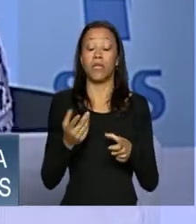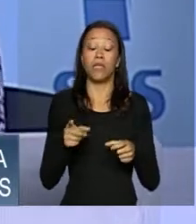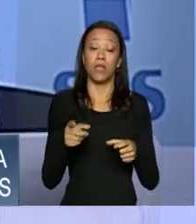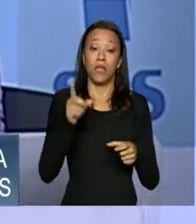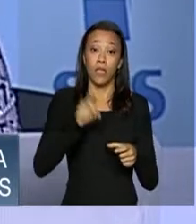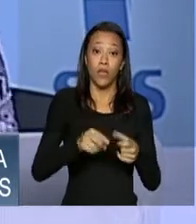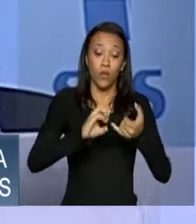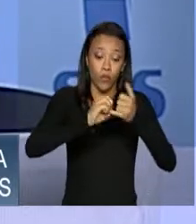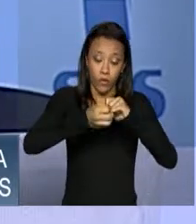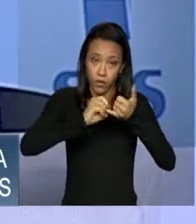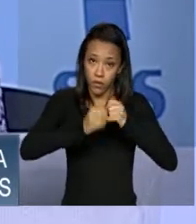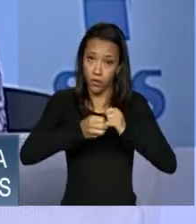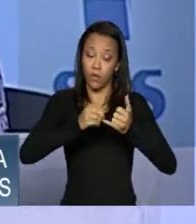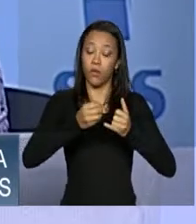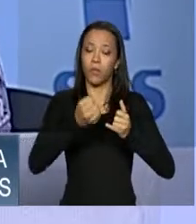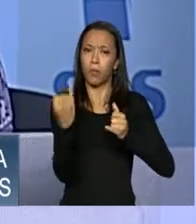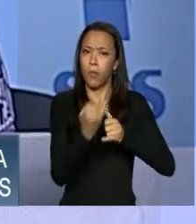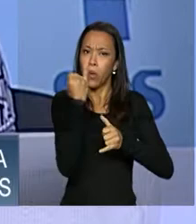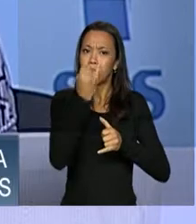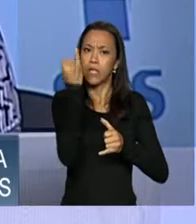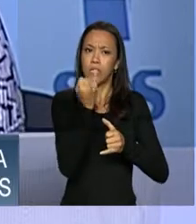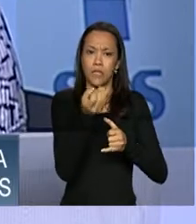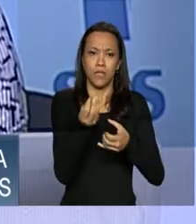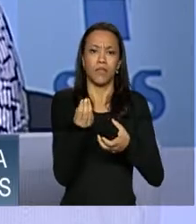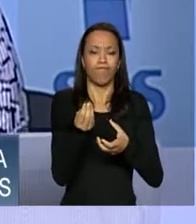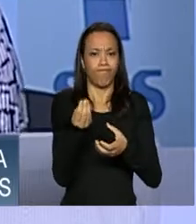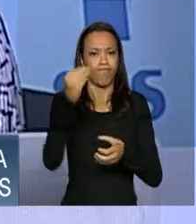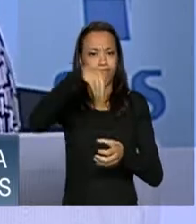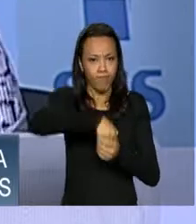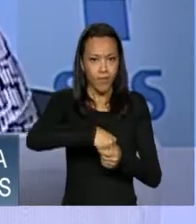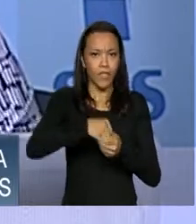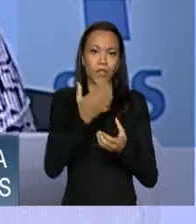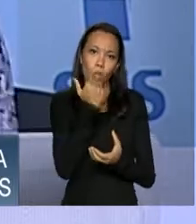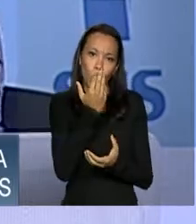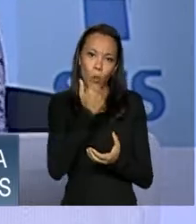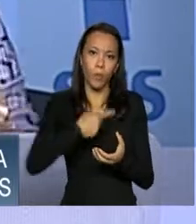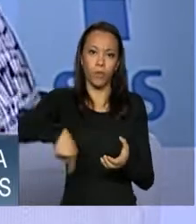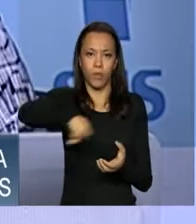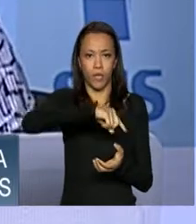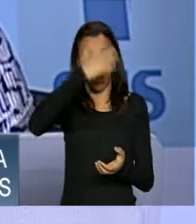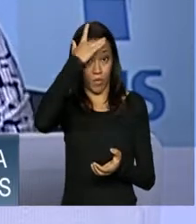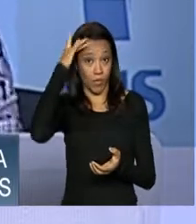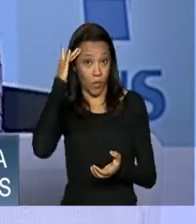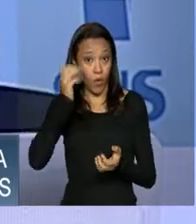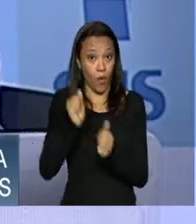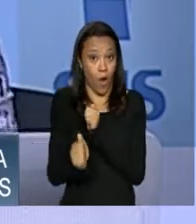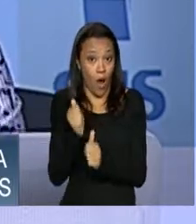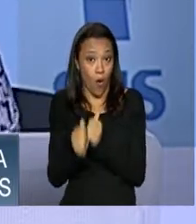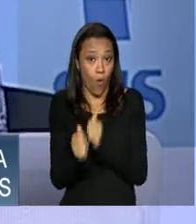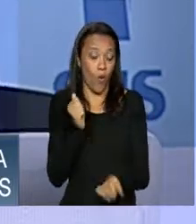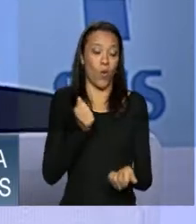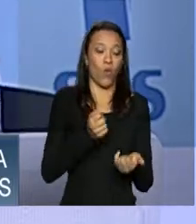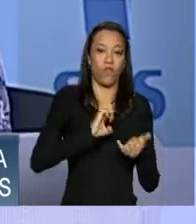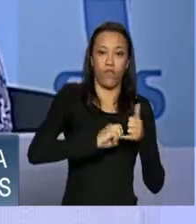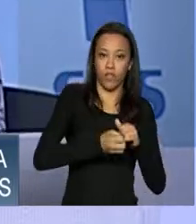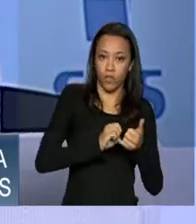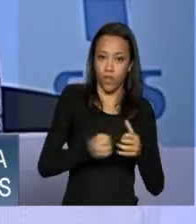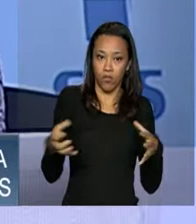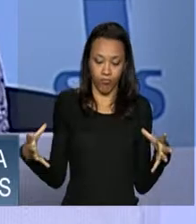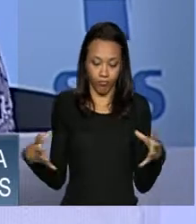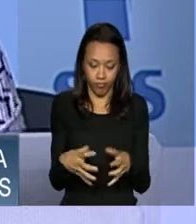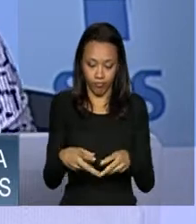dada a importância na própria composição da alimentação do brasileiro, a duplinha, arroz com feijão, o que faz com que a